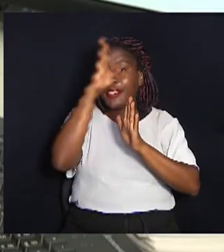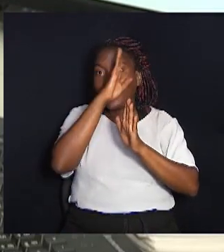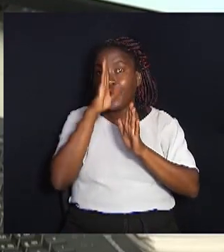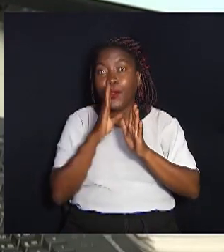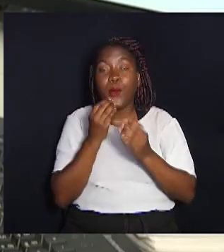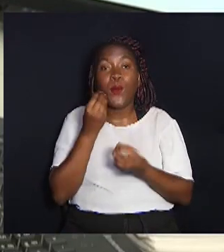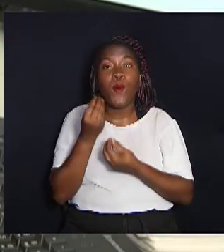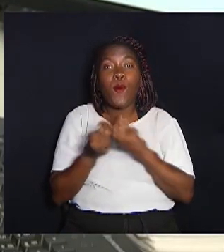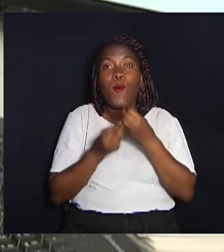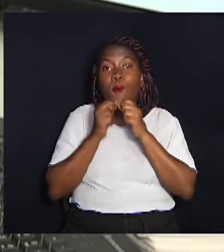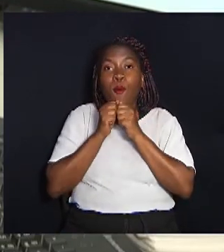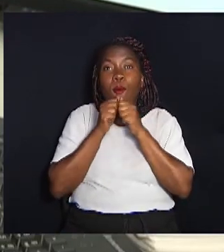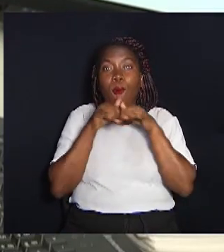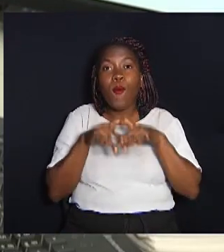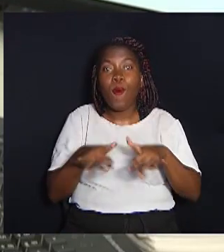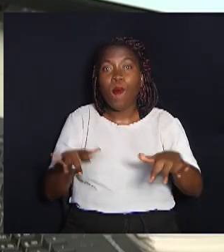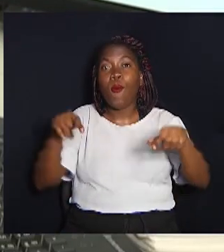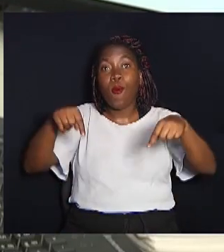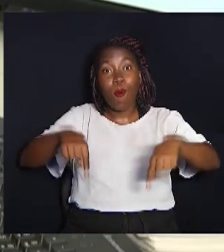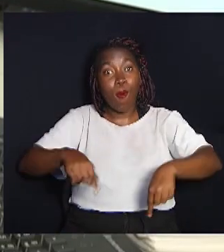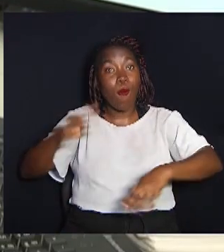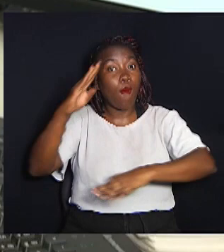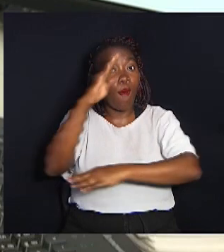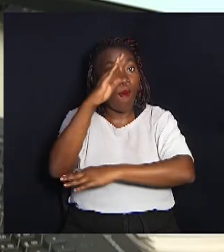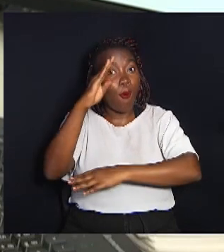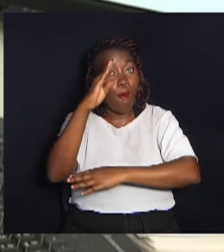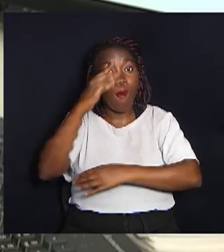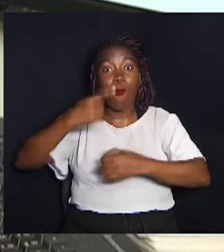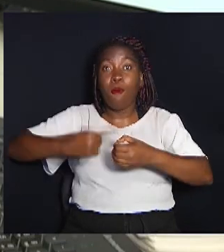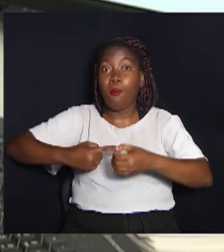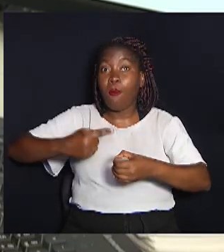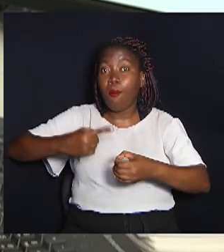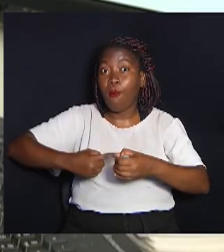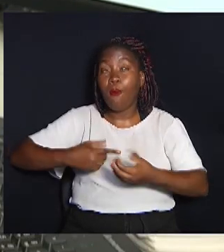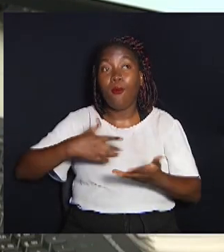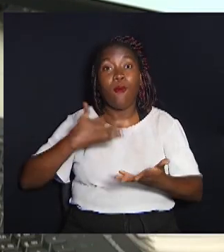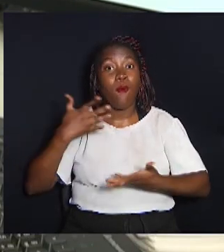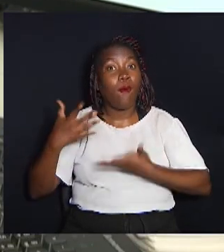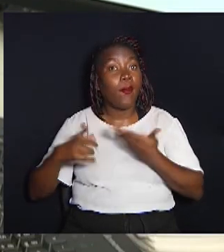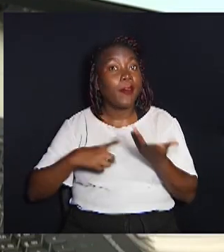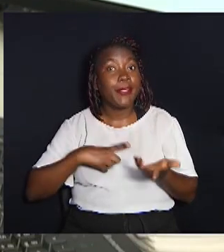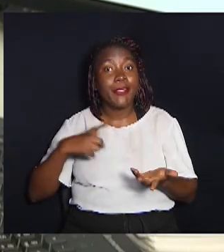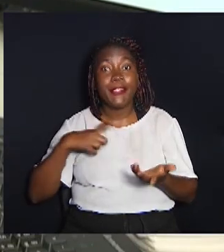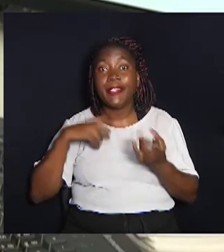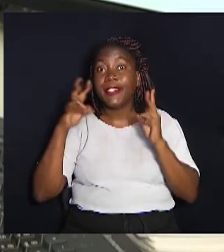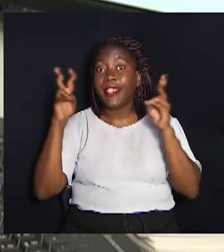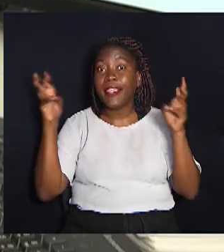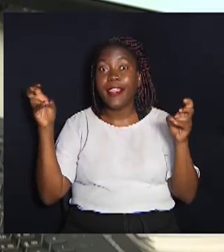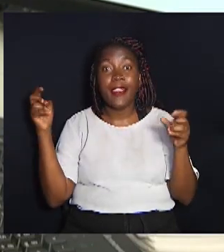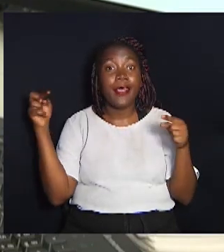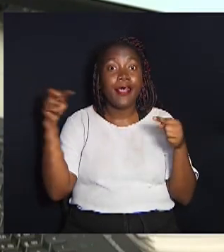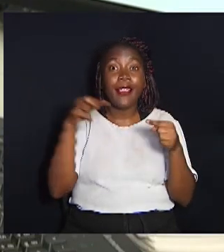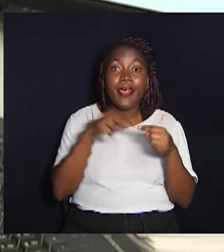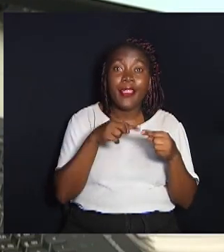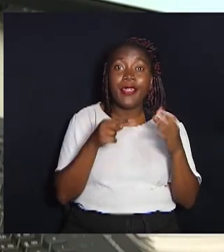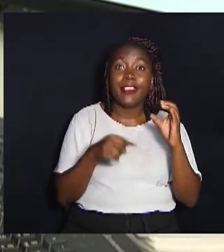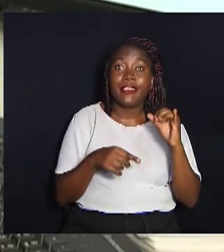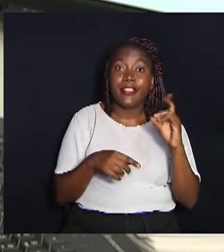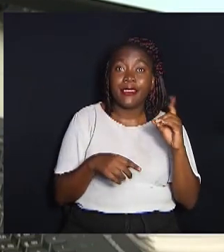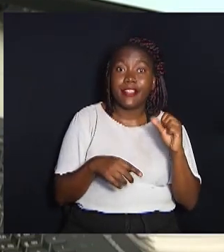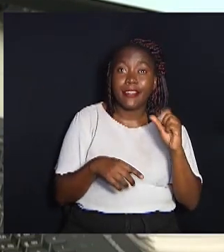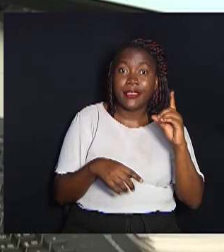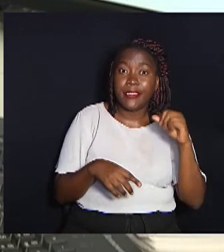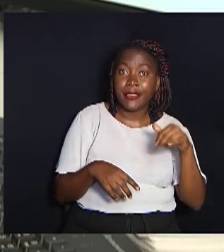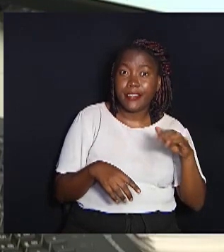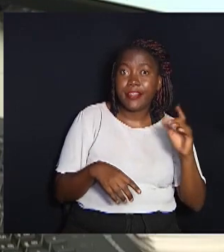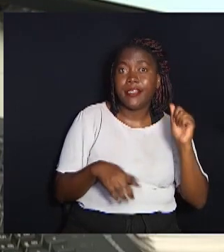elas repercutiram aqui na Câmara, aqui na cidade. Tem assuntos relacionados à cidadania, aos direitos